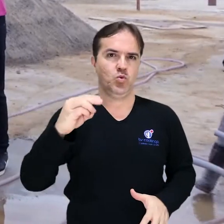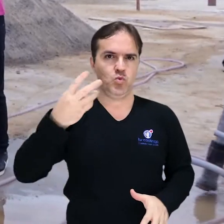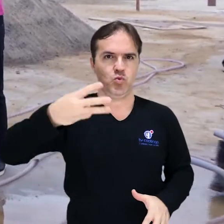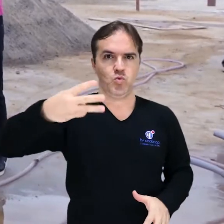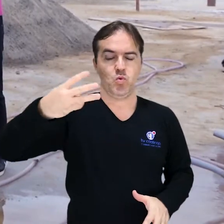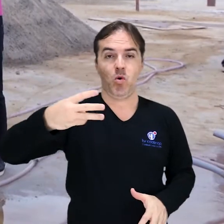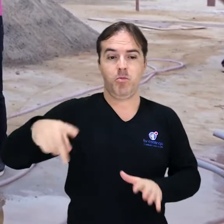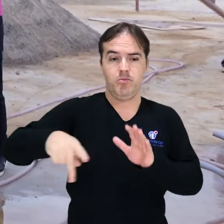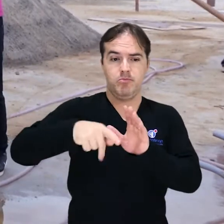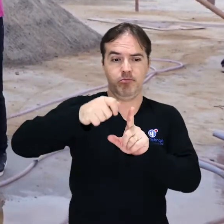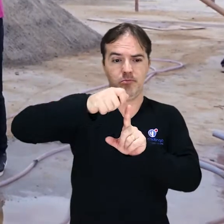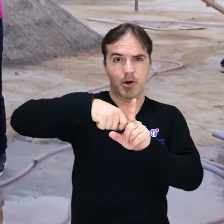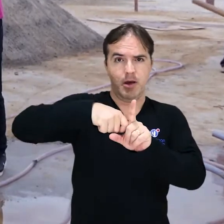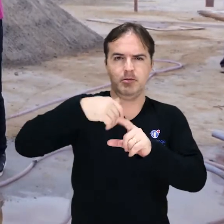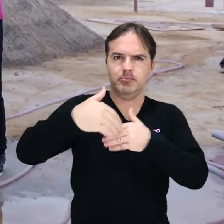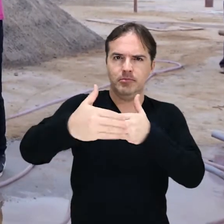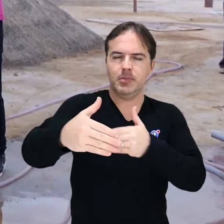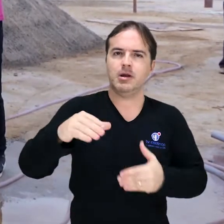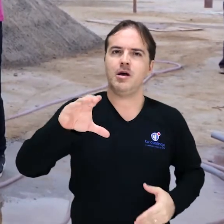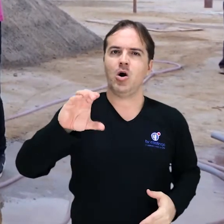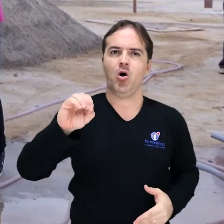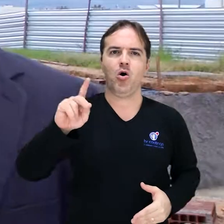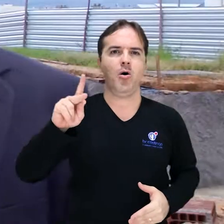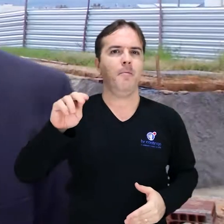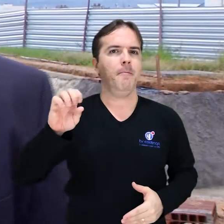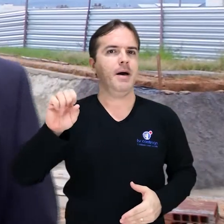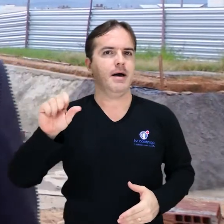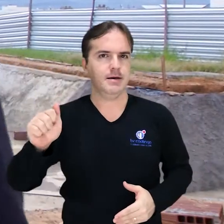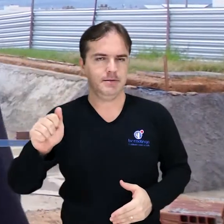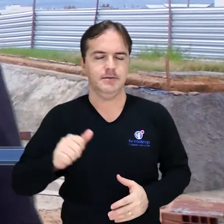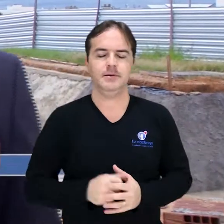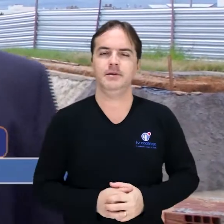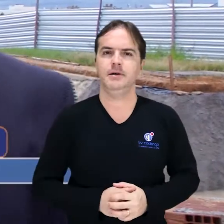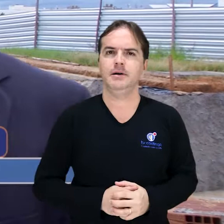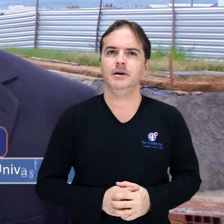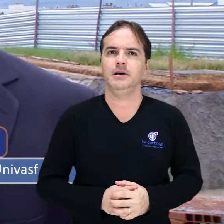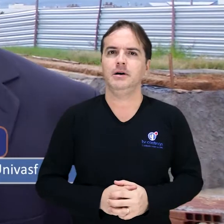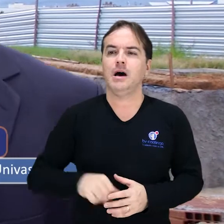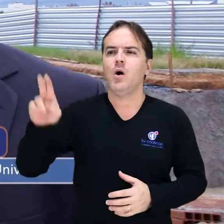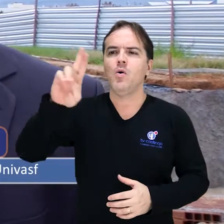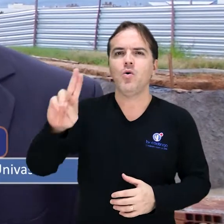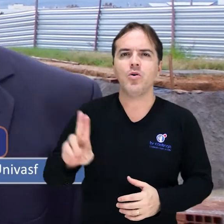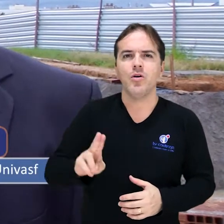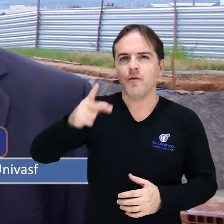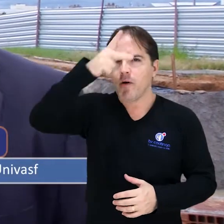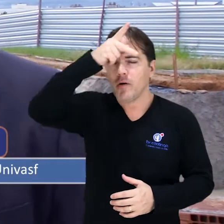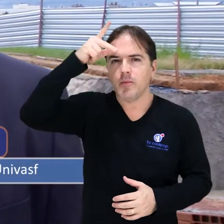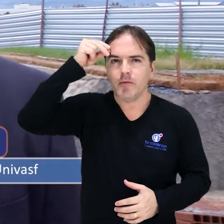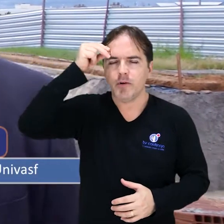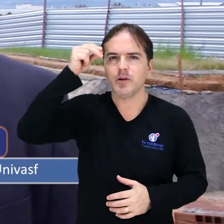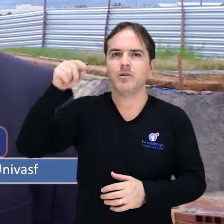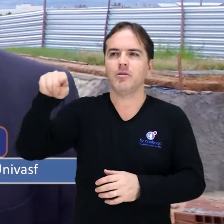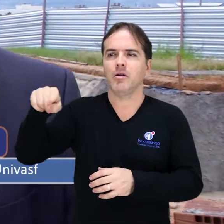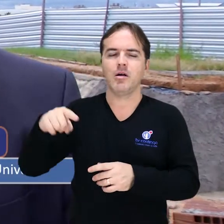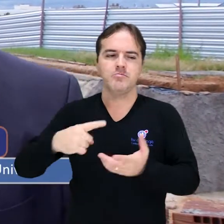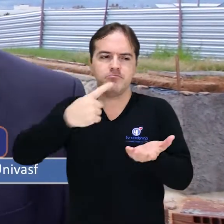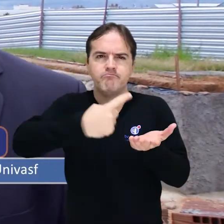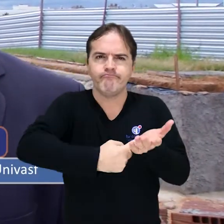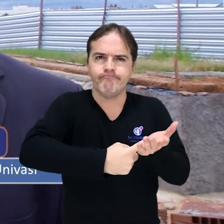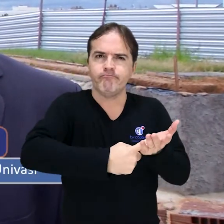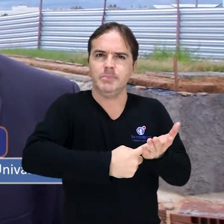uma adutora da Companhia Pernambucana de Saneamento. A Univasf, através da Prefeitura Universitária, né,